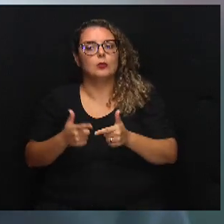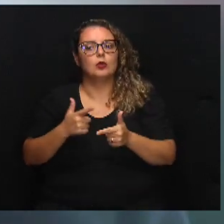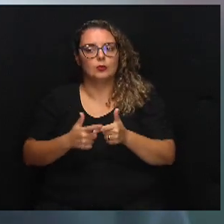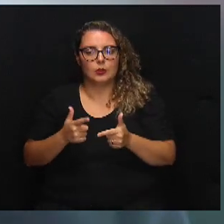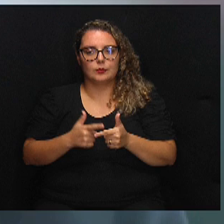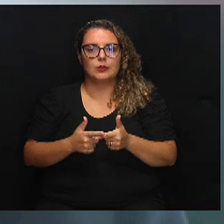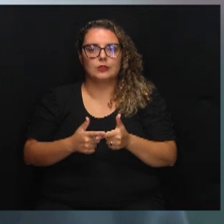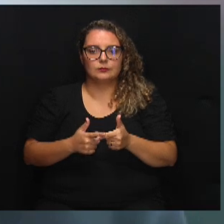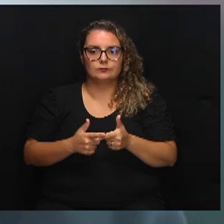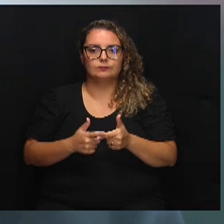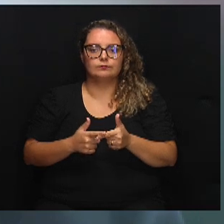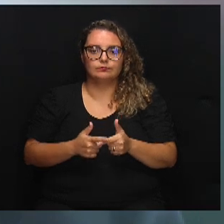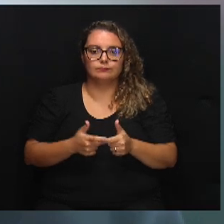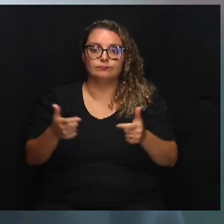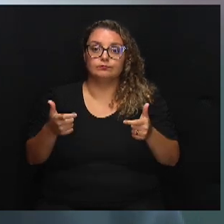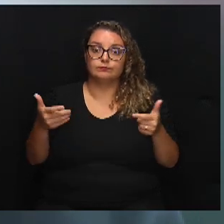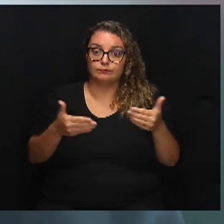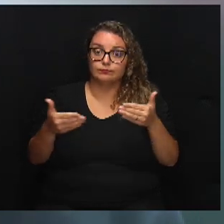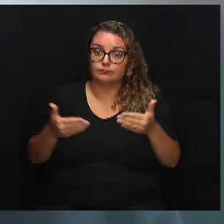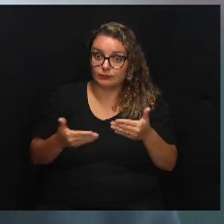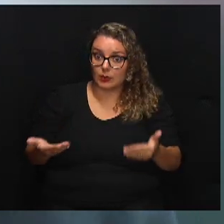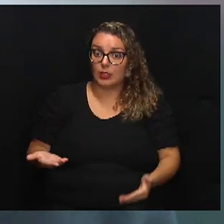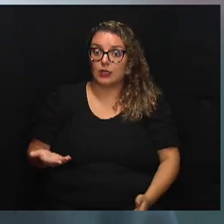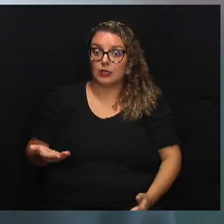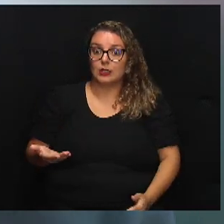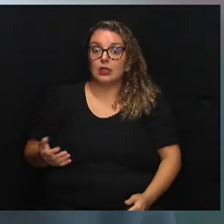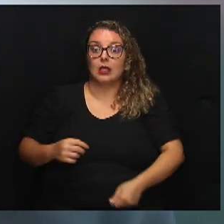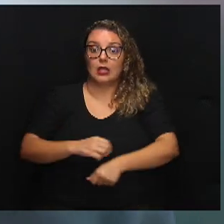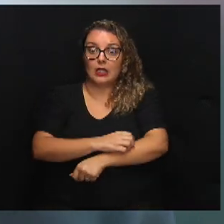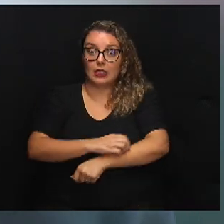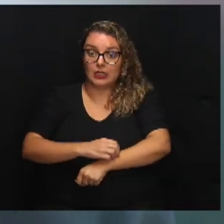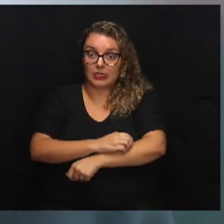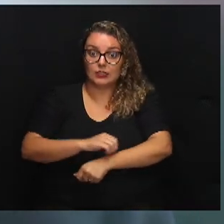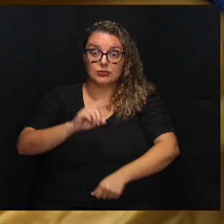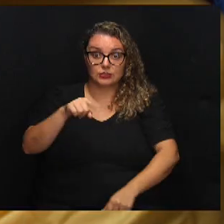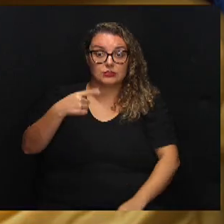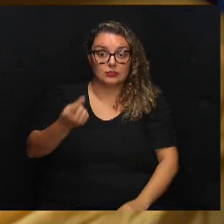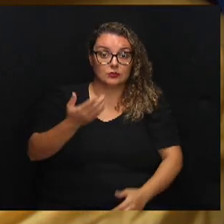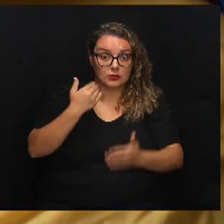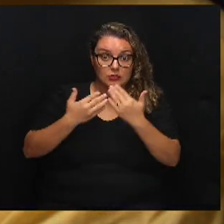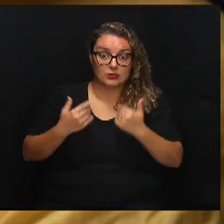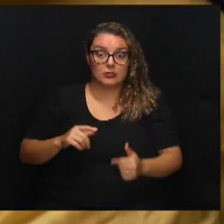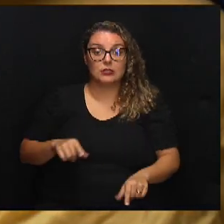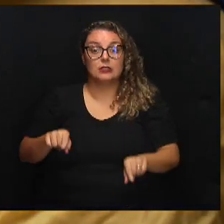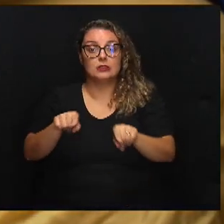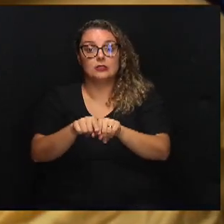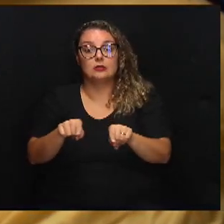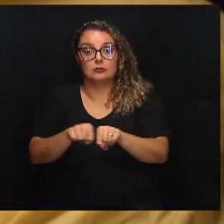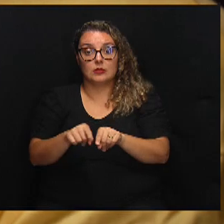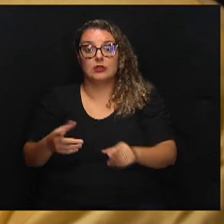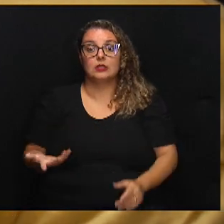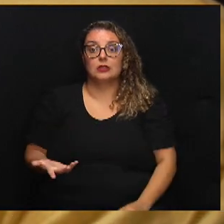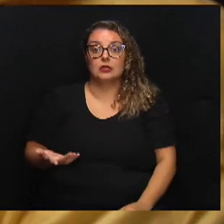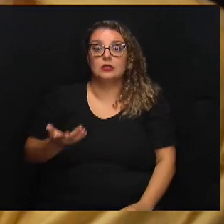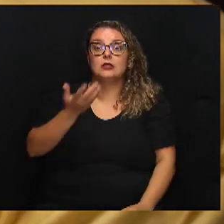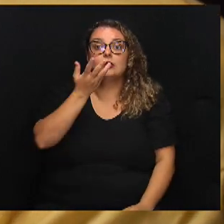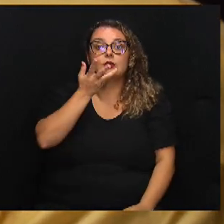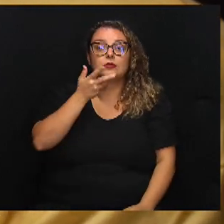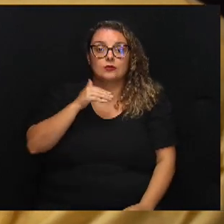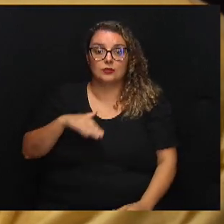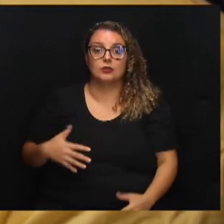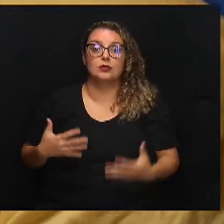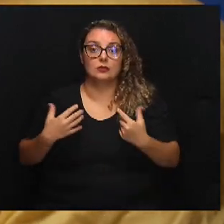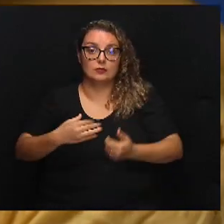de maior frequência de manifestações alérgicas. Além do que, aquelas crianças que estão recebendo